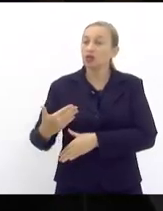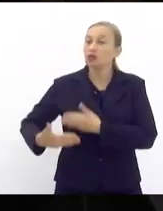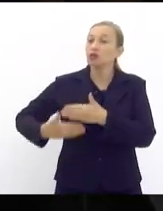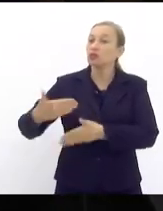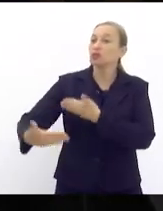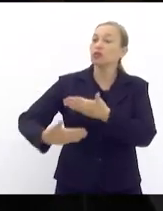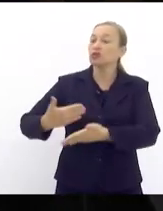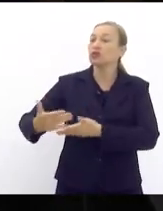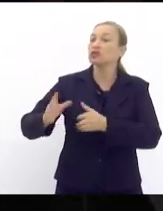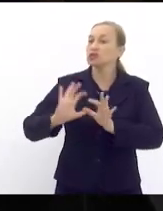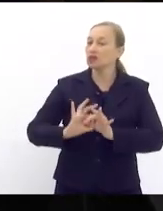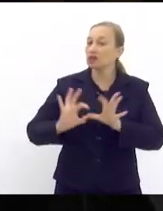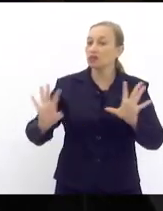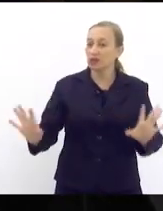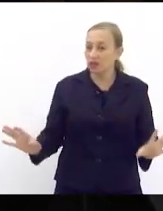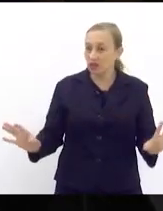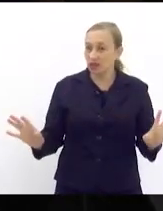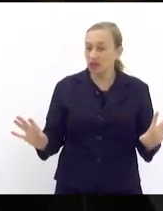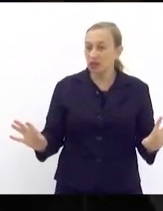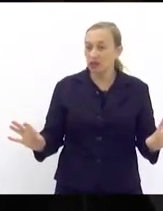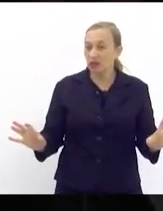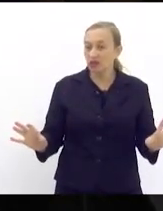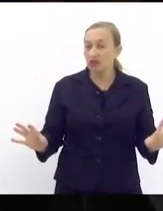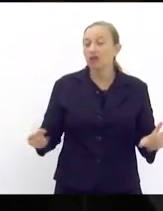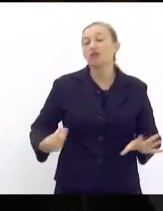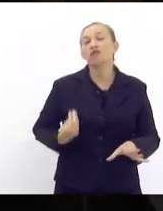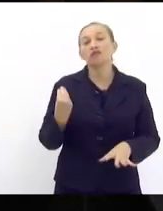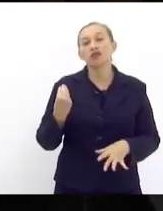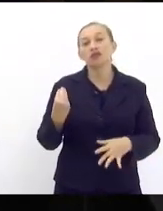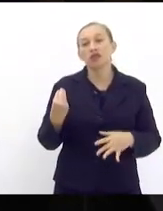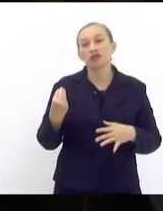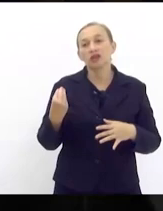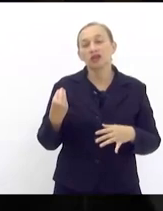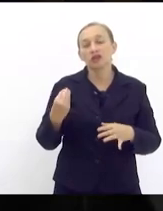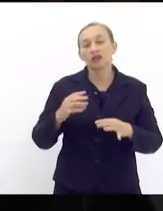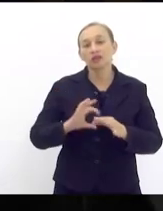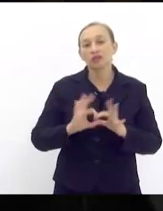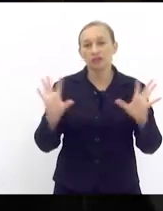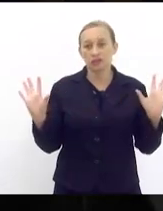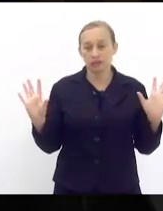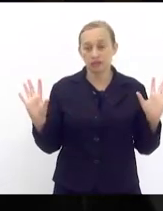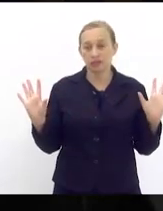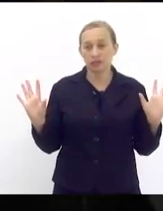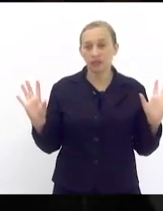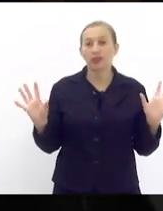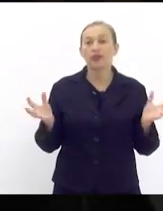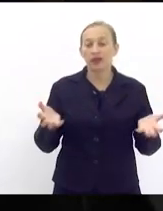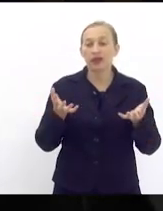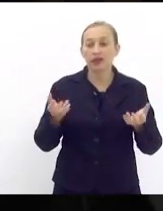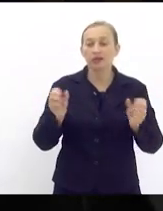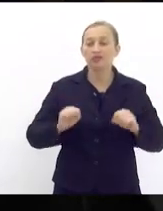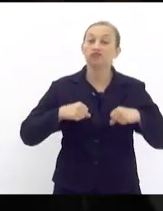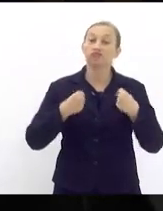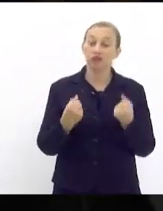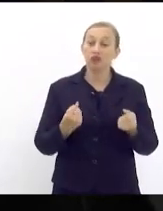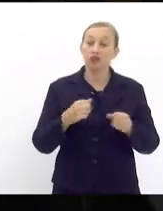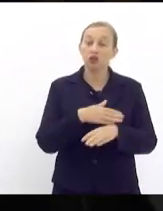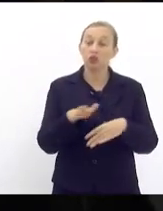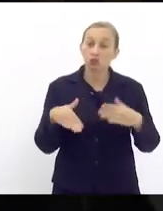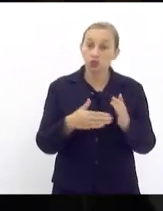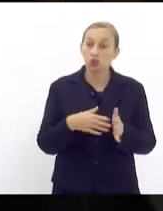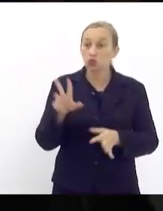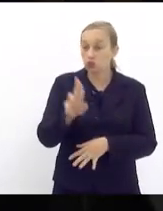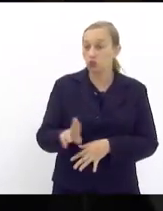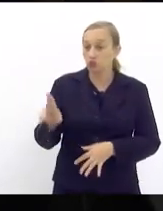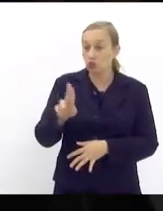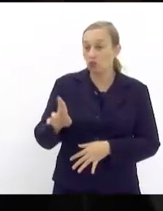de autonomia o seu processo né de vida plena Essa é a ideia que eu quero né que a gente tenta defender que todos os